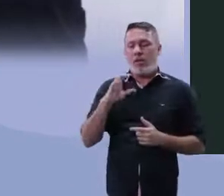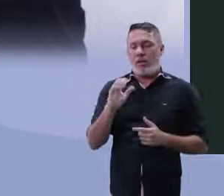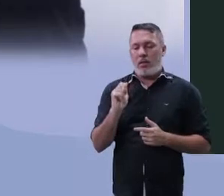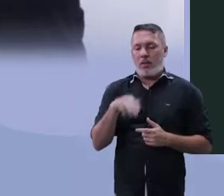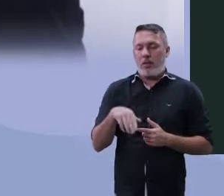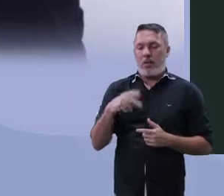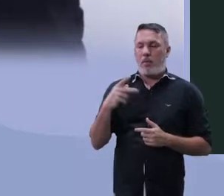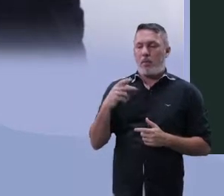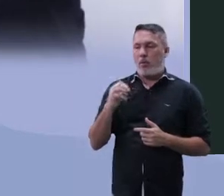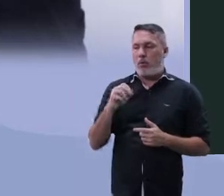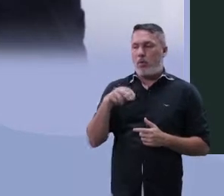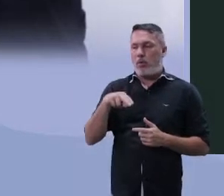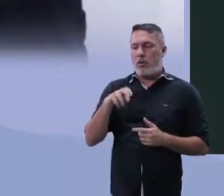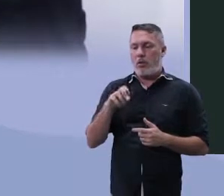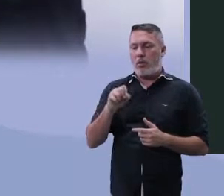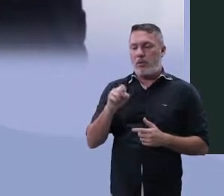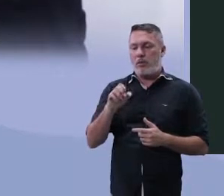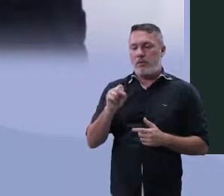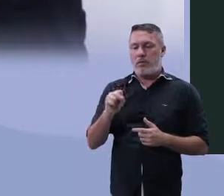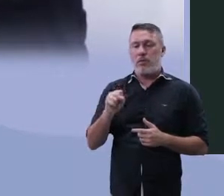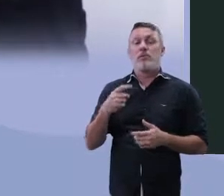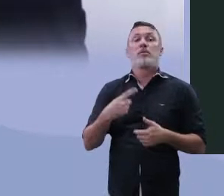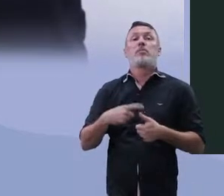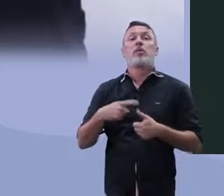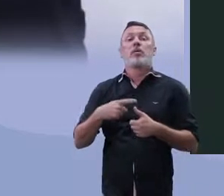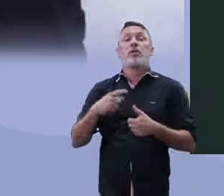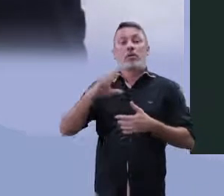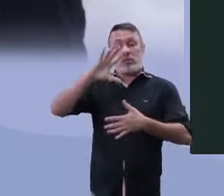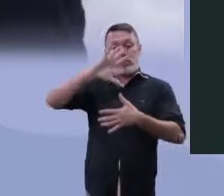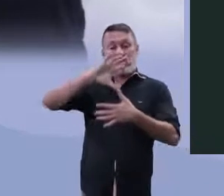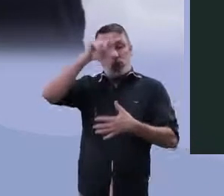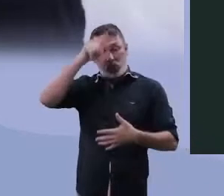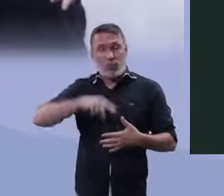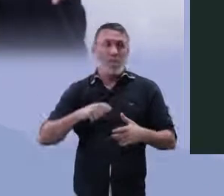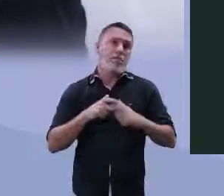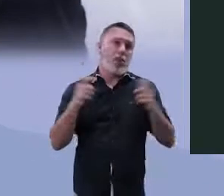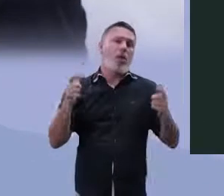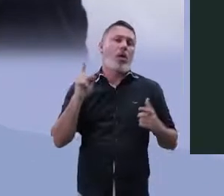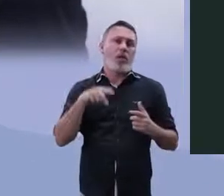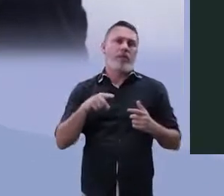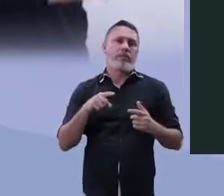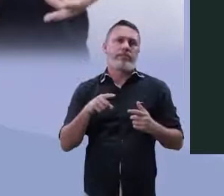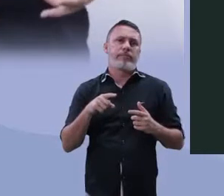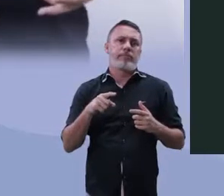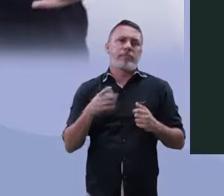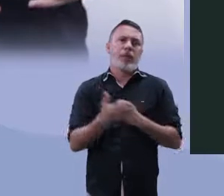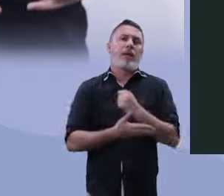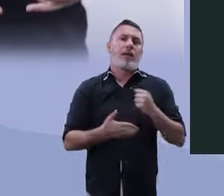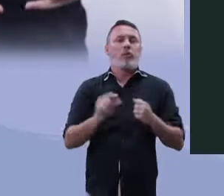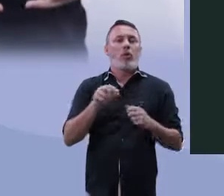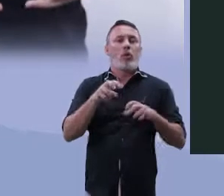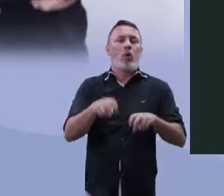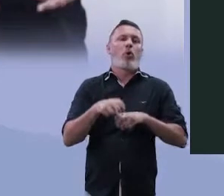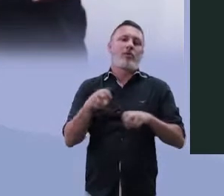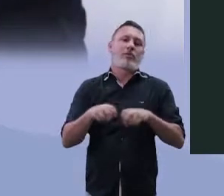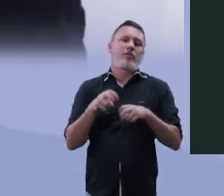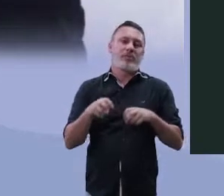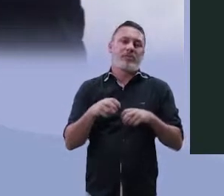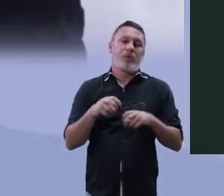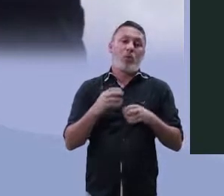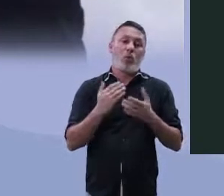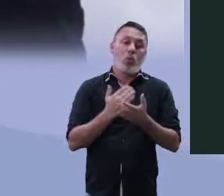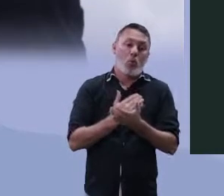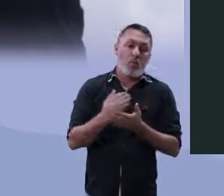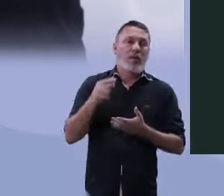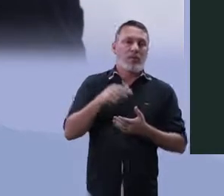continente, ou quase totalidade do continente latino-americano, ele é caracterizado pela economia de base agrária.